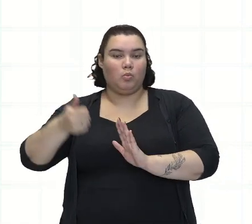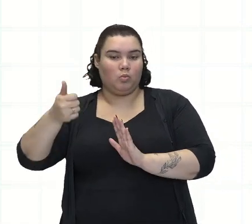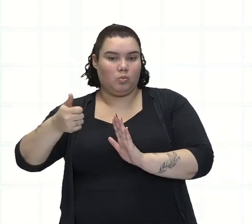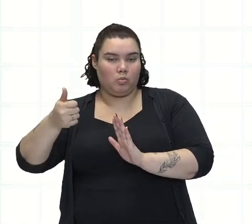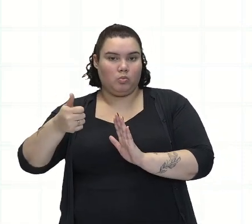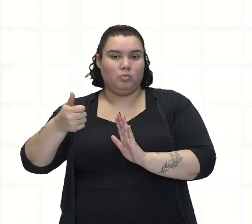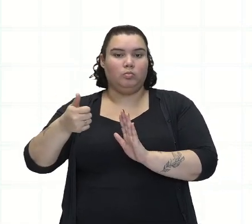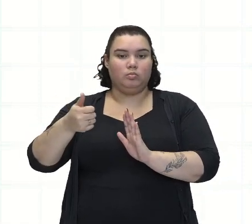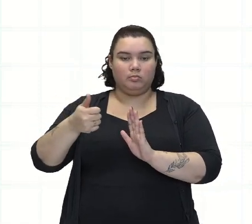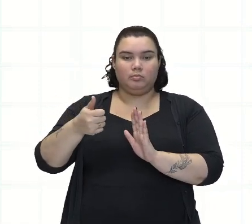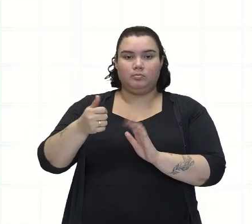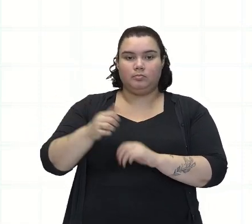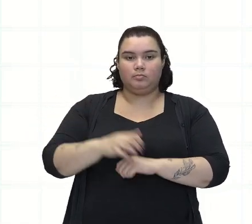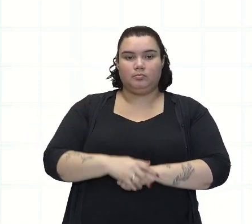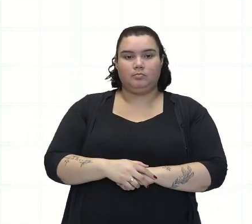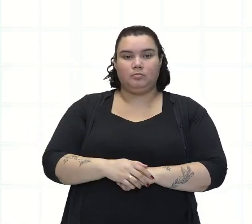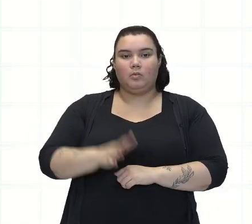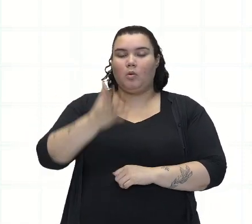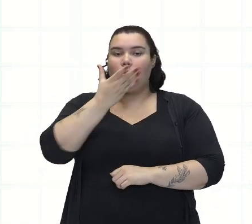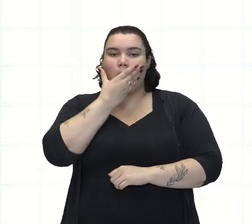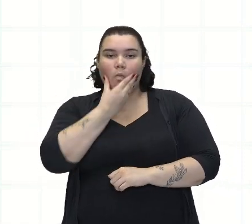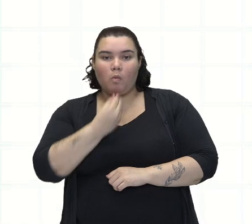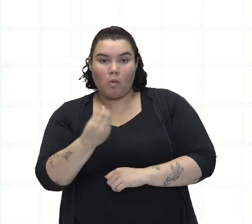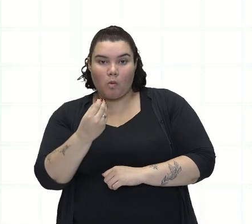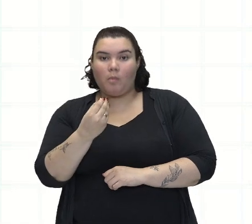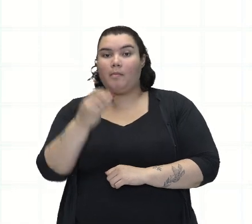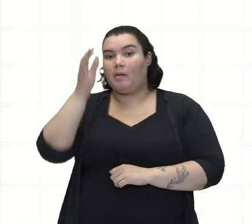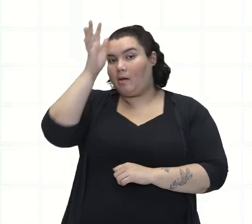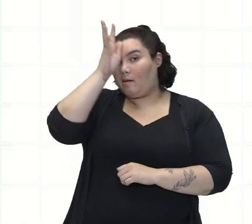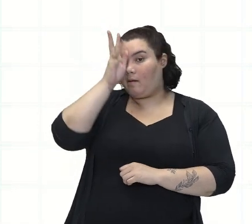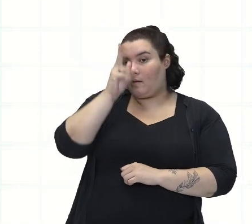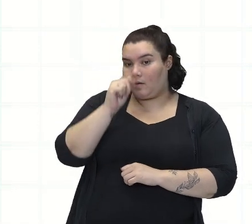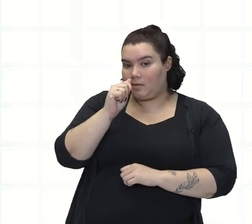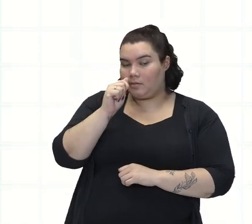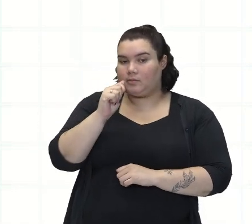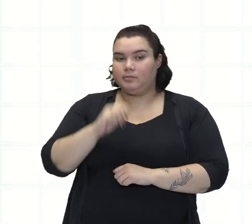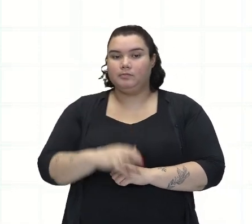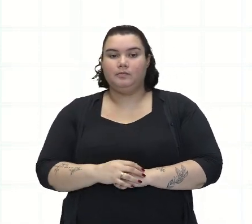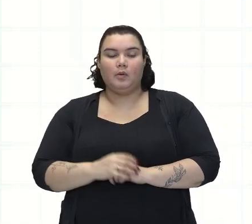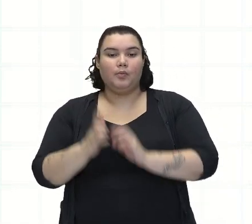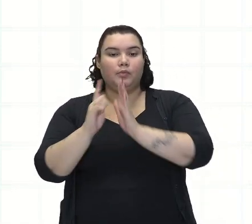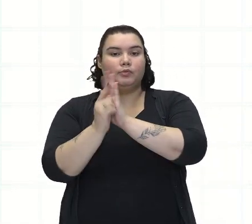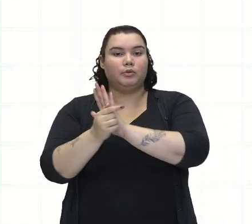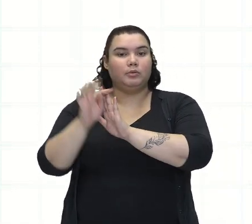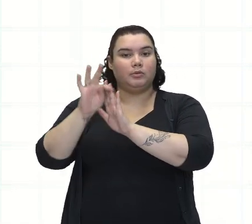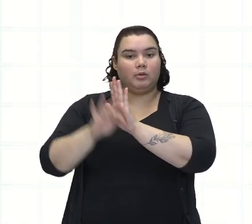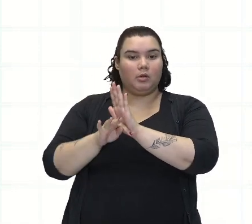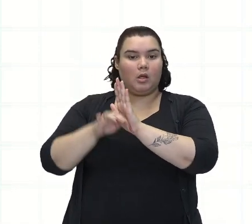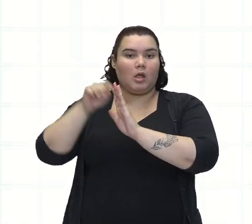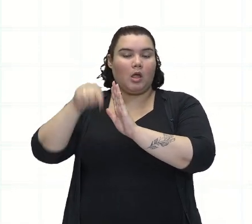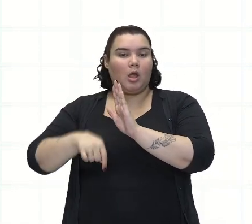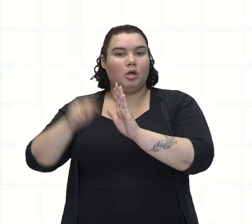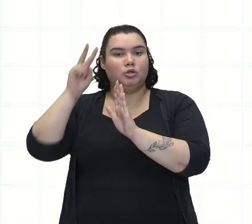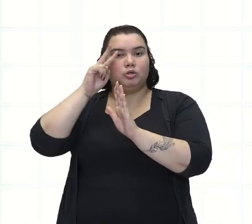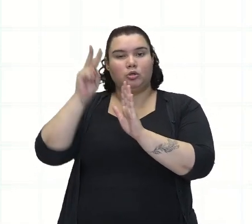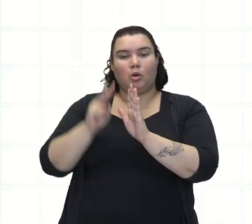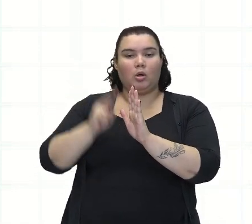1, né? O homem e a galinha. Gênero textual aqui é um